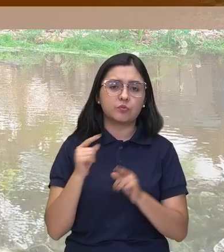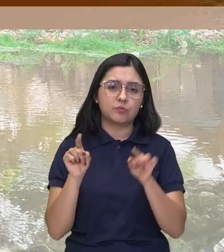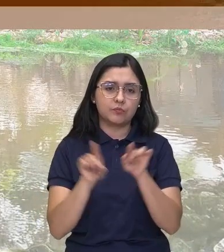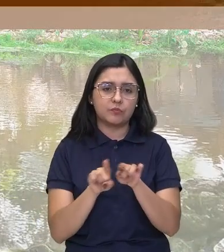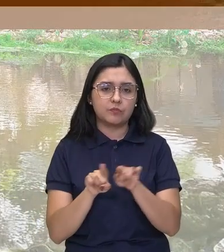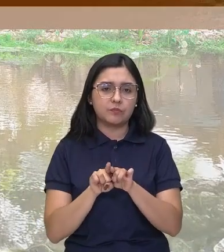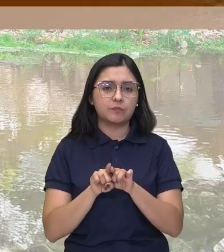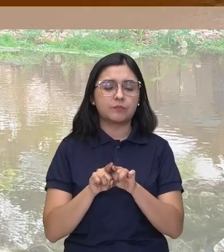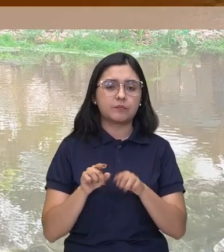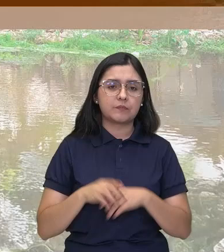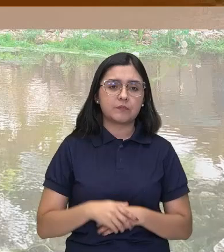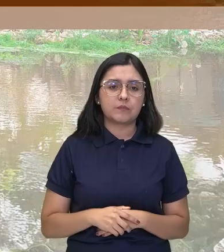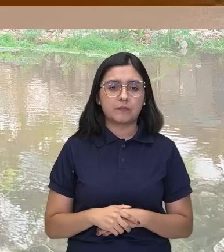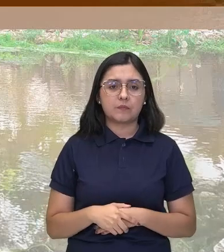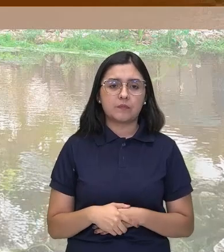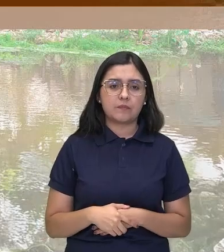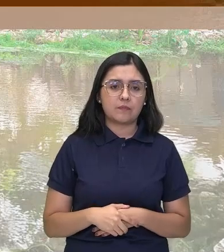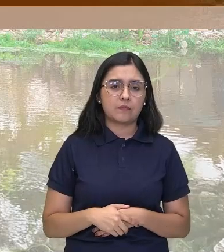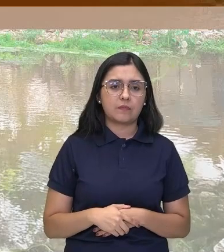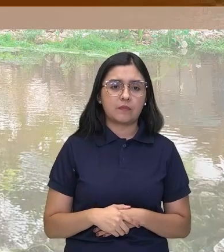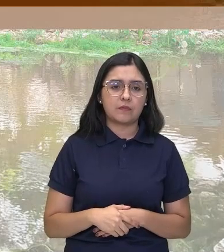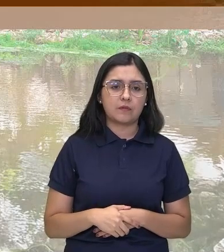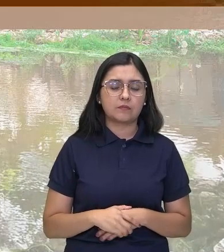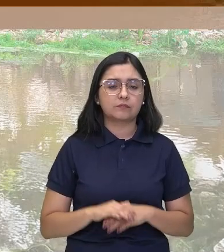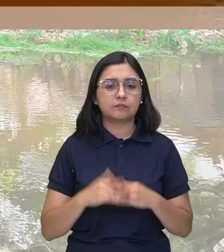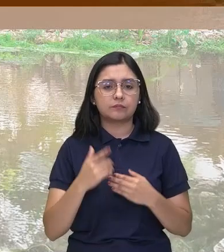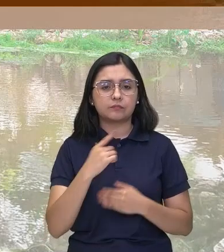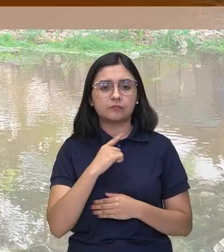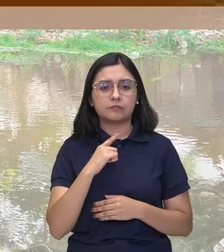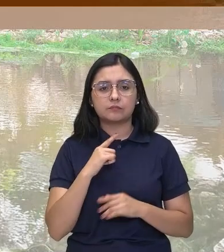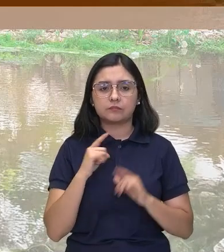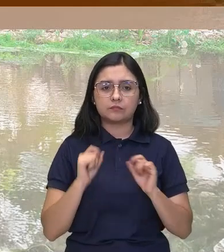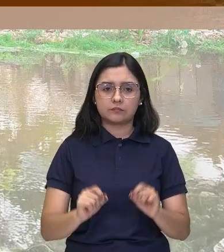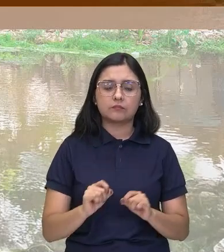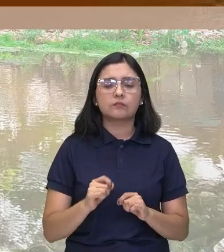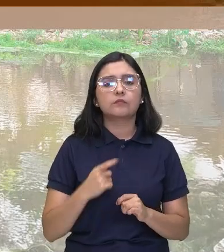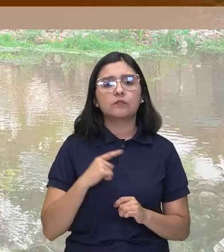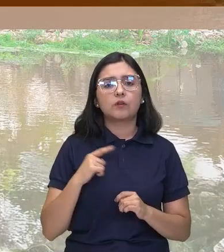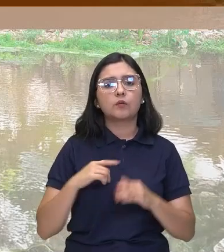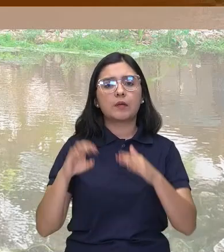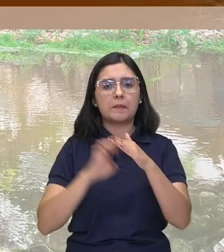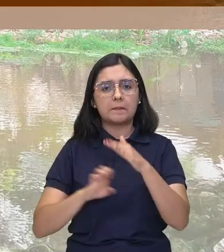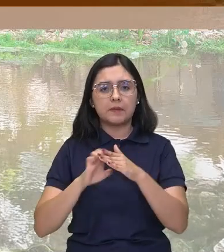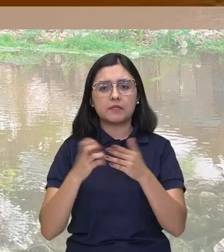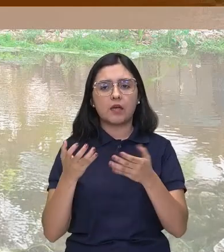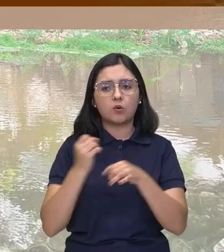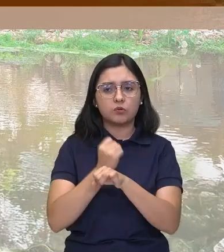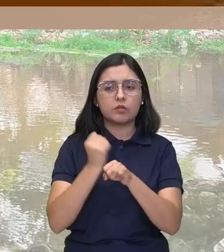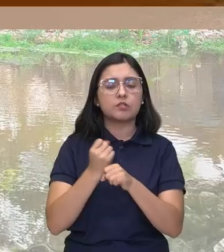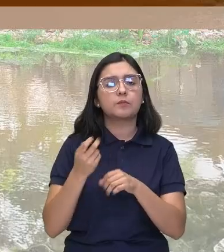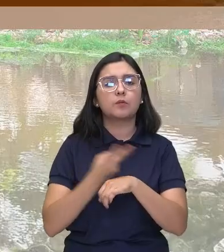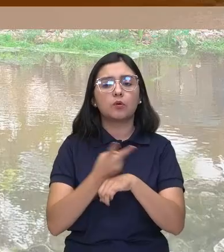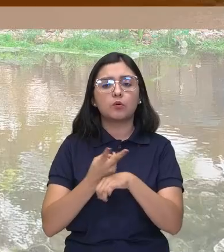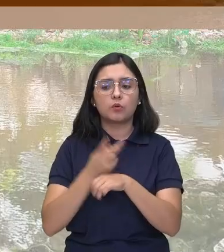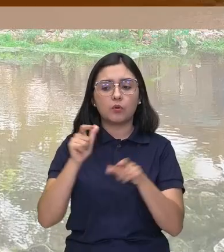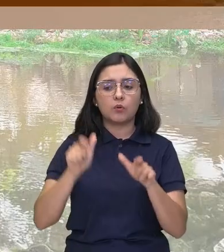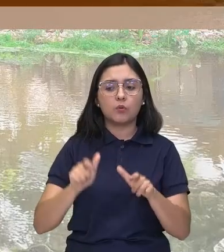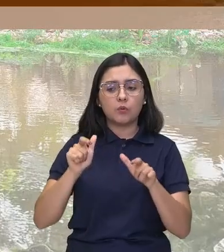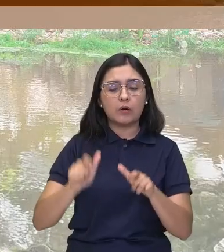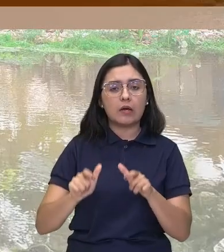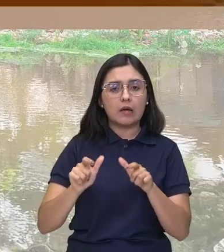eles vêm, né, para serem realizados na cidade, eles procuram os espaços onde tem